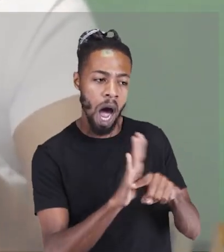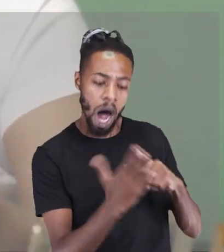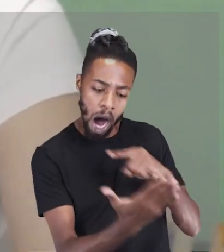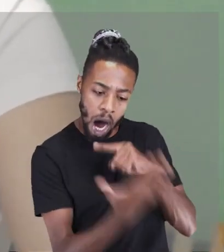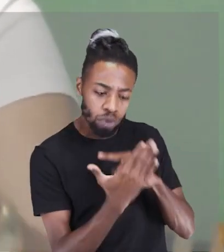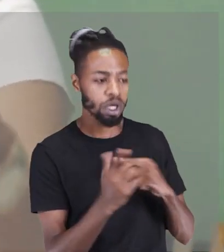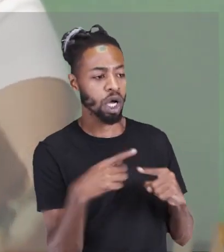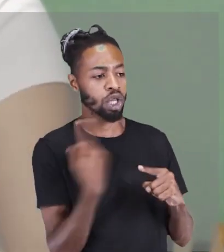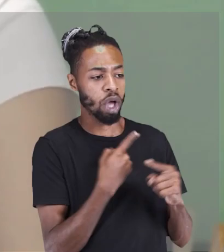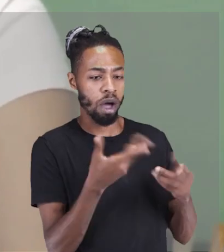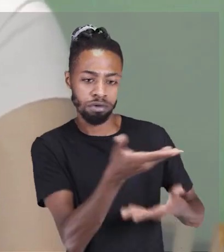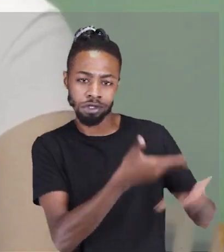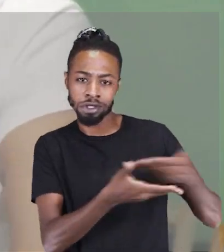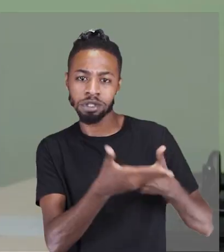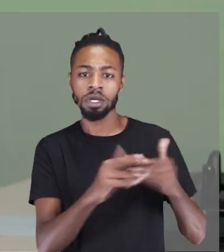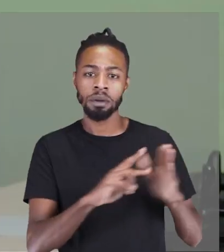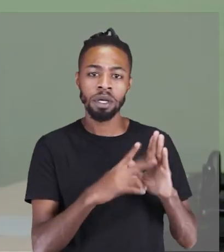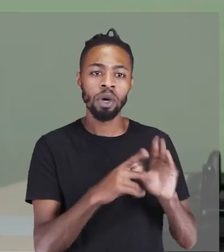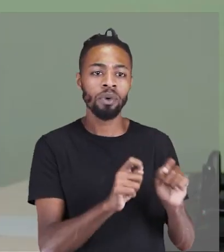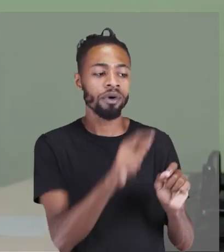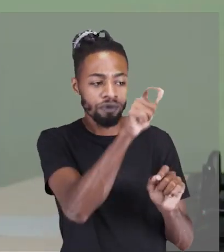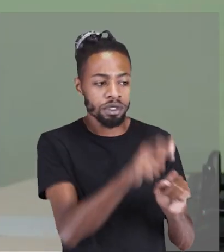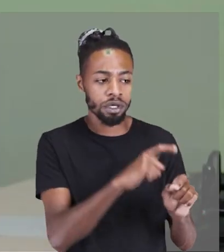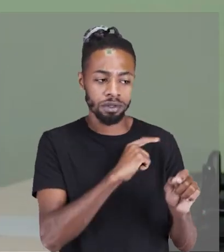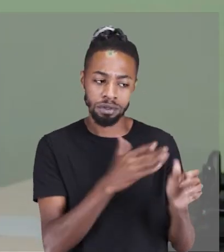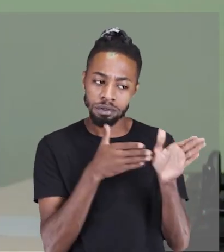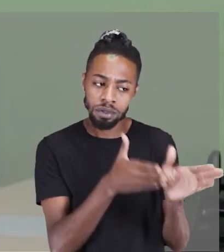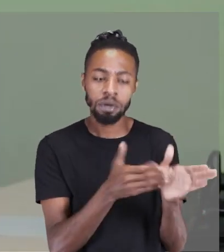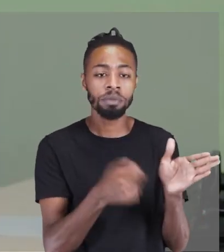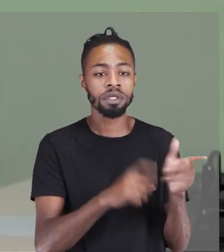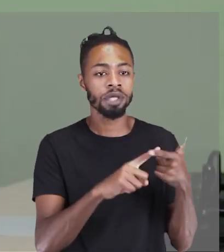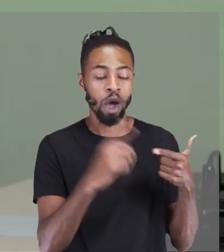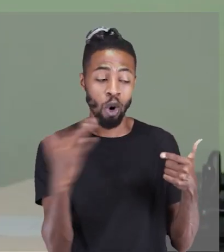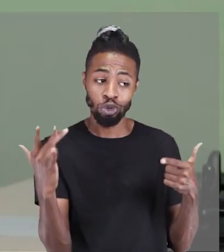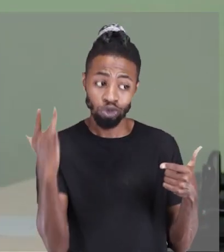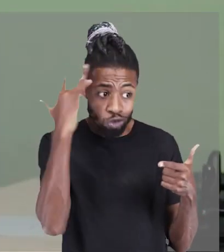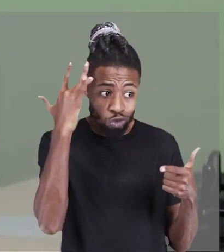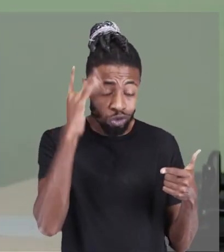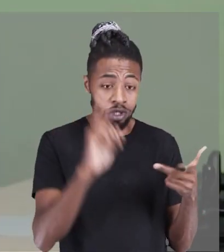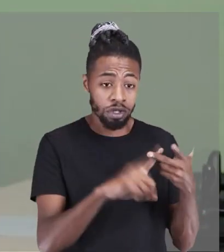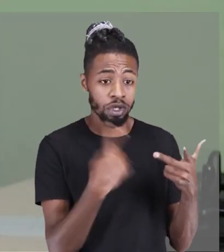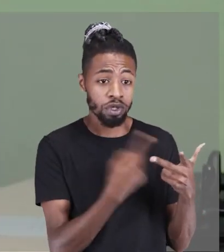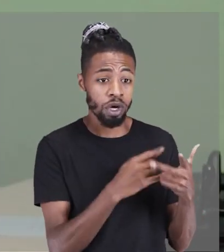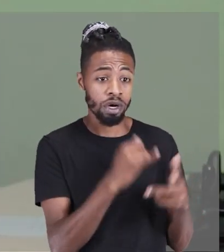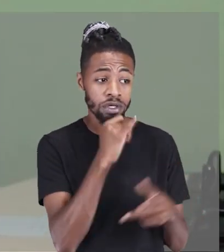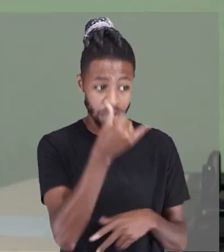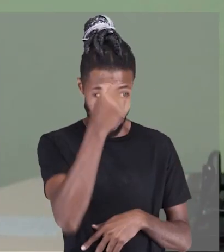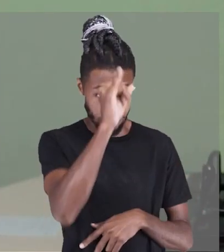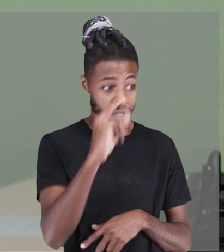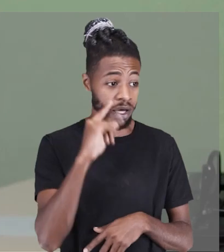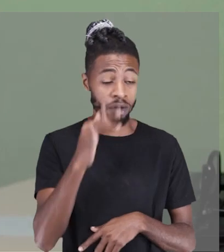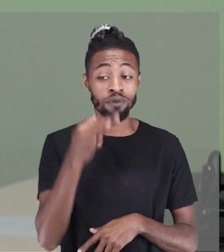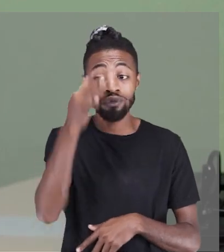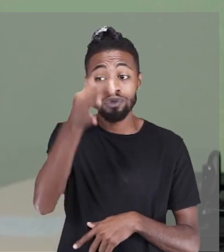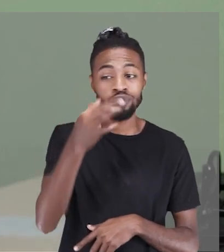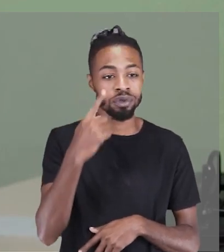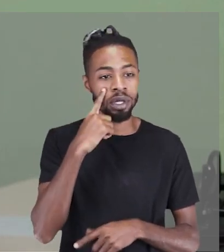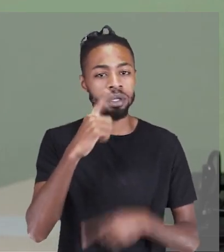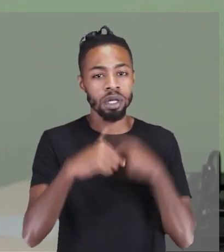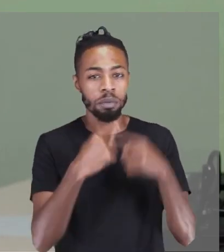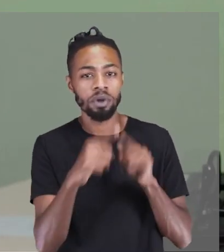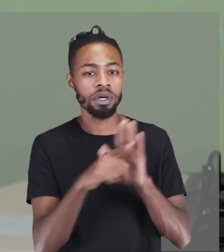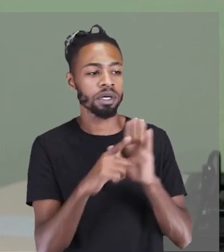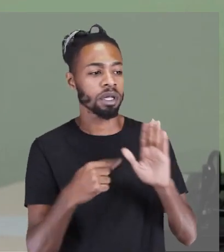isso, fortalece para nós. E o fortalece é o quê? Você precisa pegar seu caminho, você precisa ter juízo, fortalece pra gente não